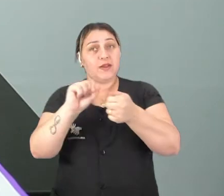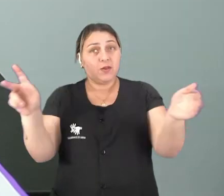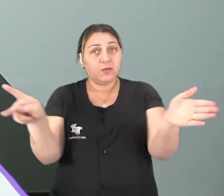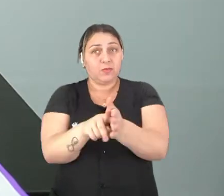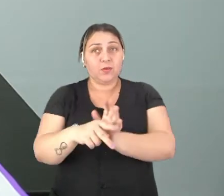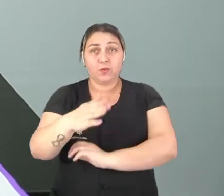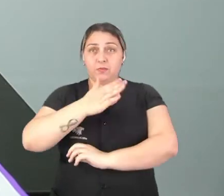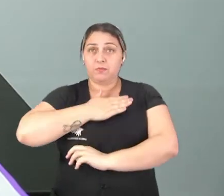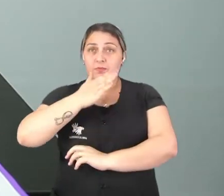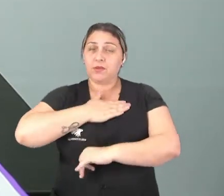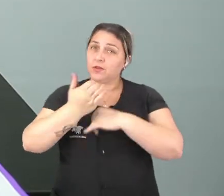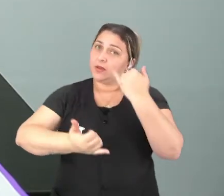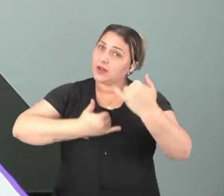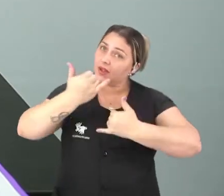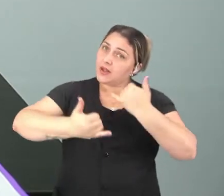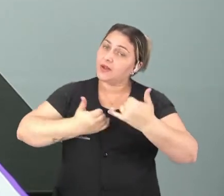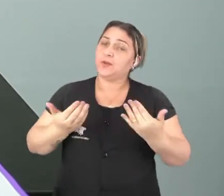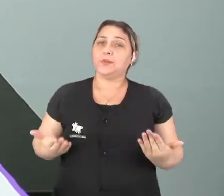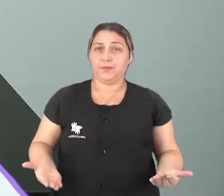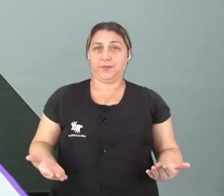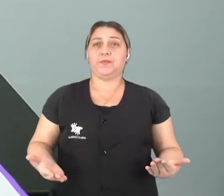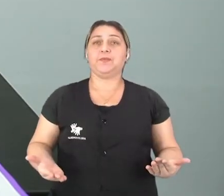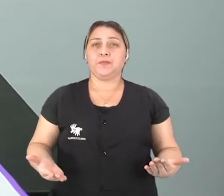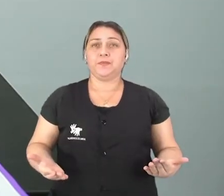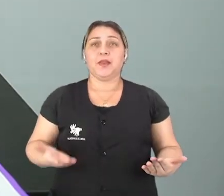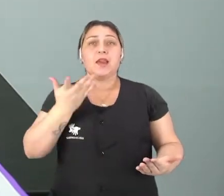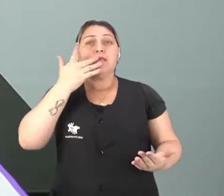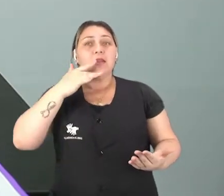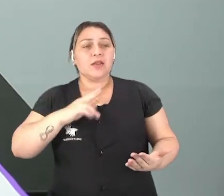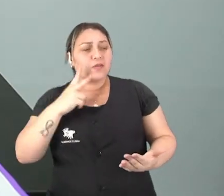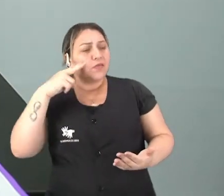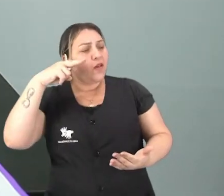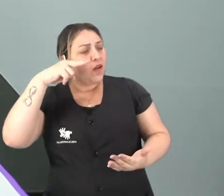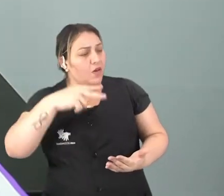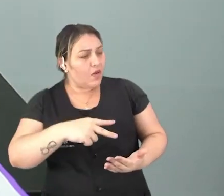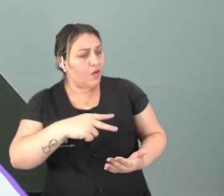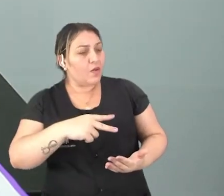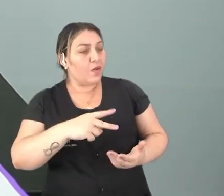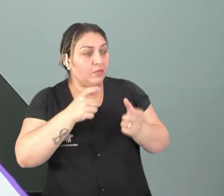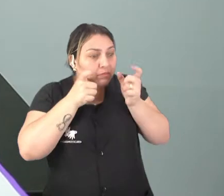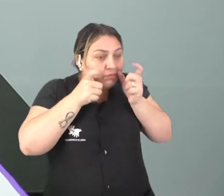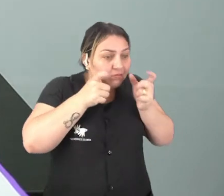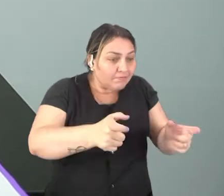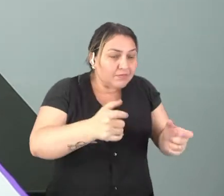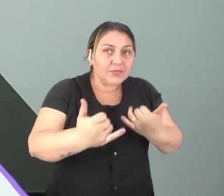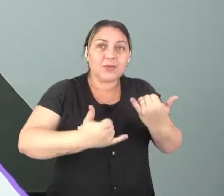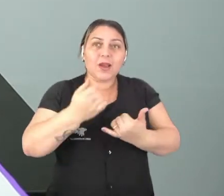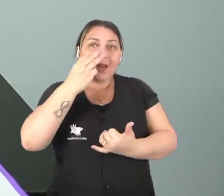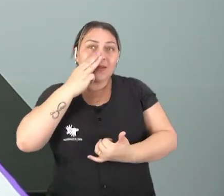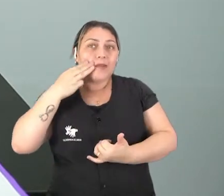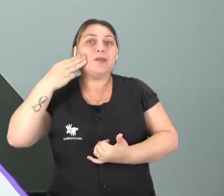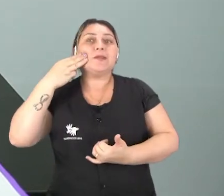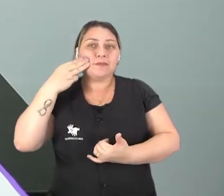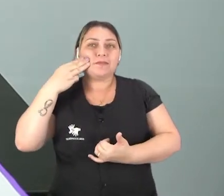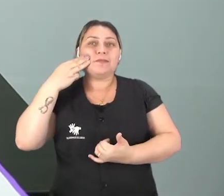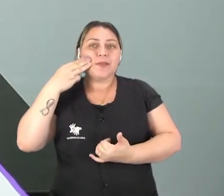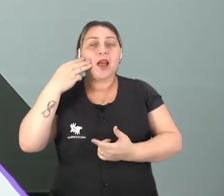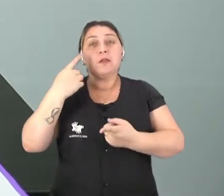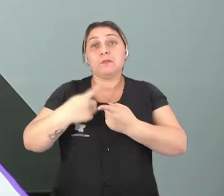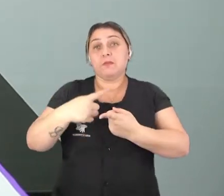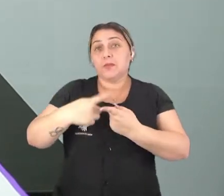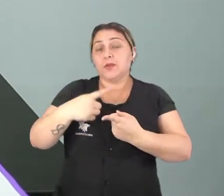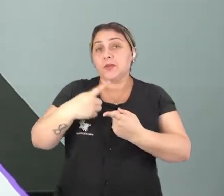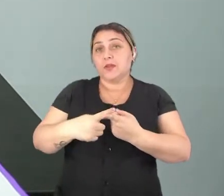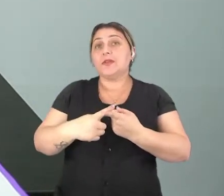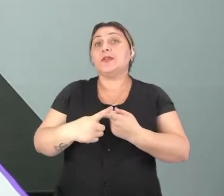quê? Eu vou fazer os meus brinquedos. E aquela criança olhou e se interessou pelos brinquedos, né, do Cascão. Por quê?